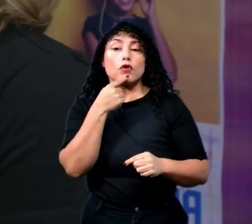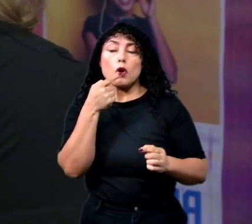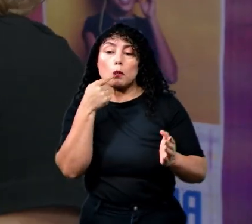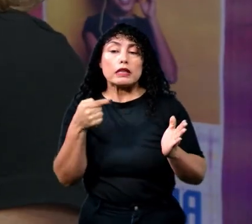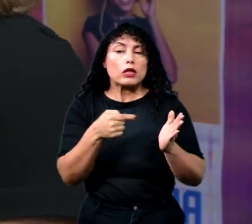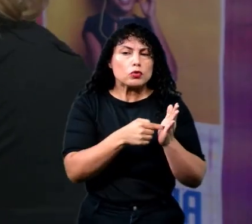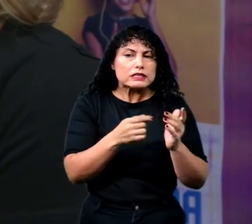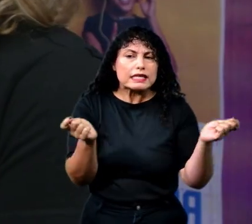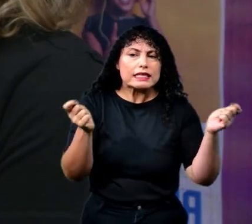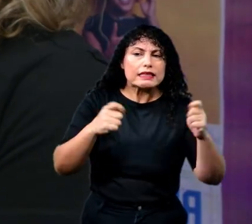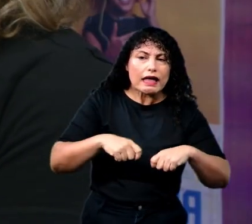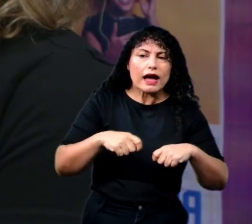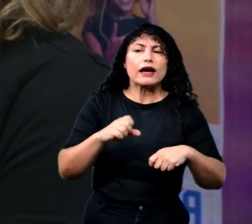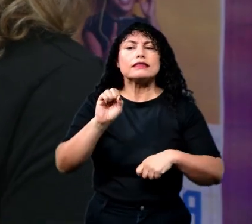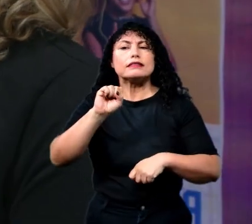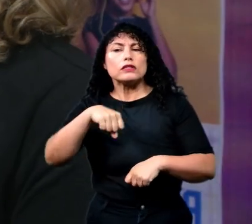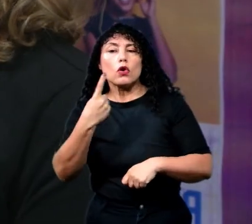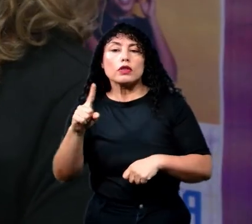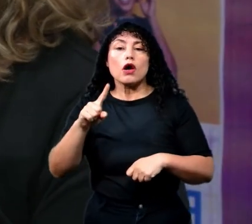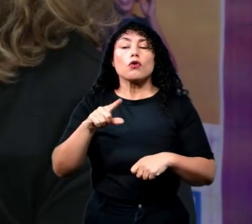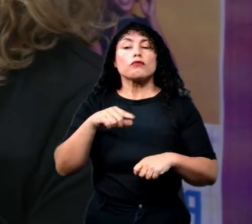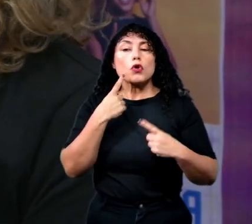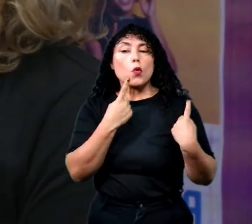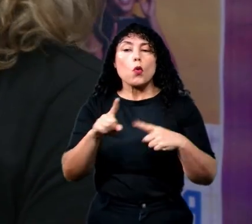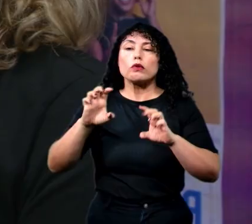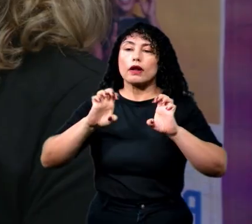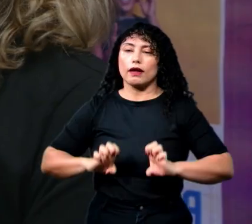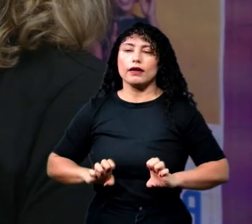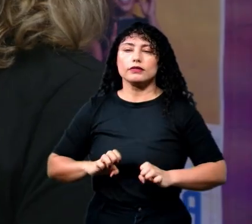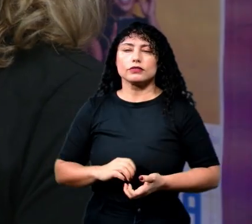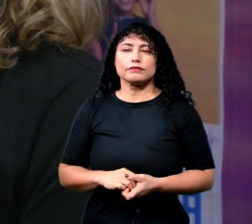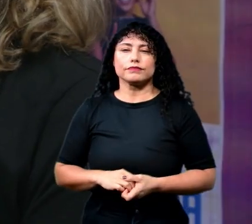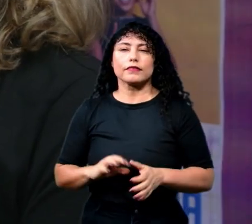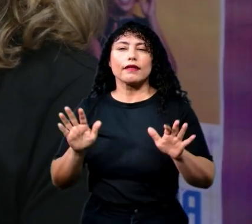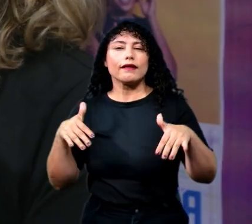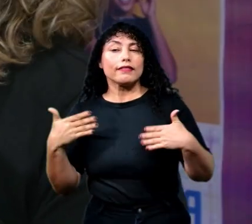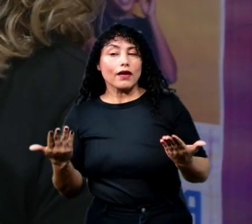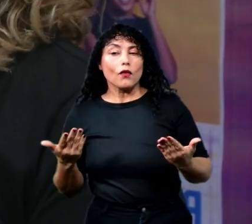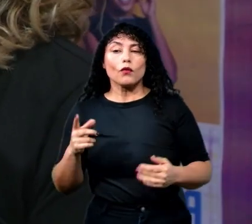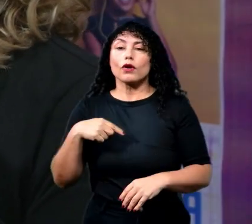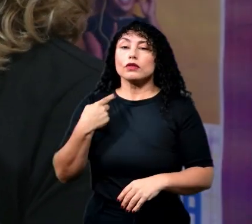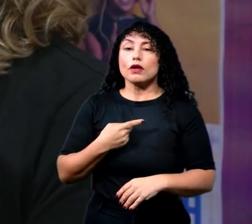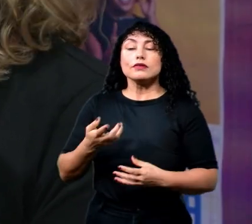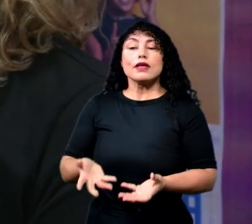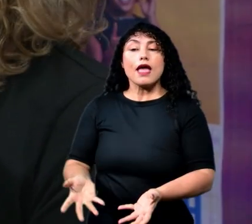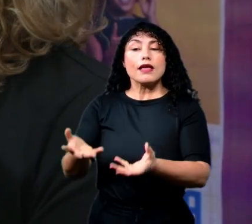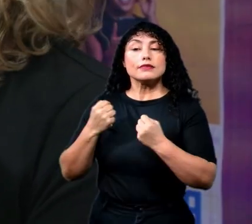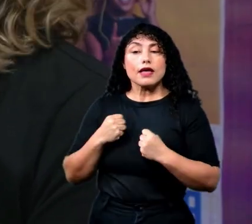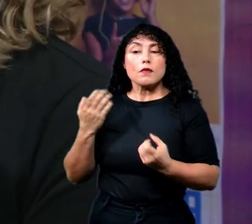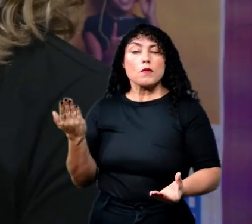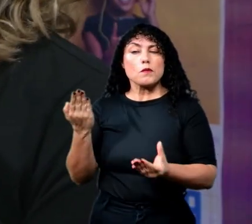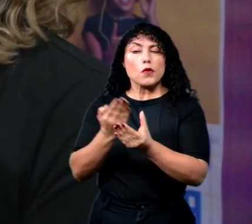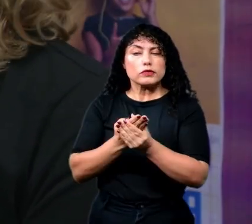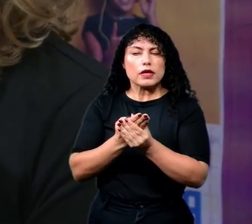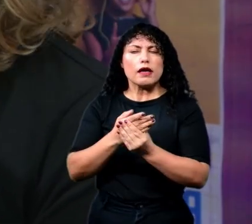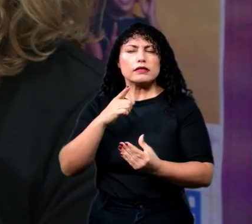infracionado ali, o que pode ter sido infracionado foi a ética, né? Então, quando a gente recebe esse processo, a gente vê se